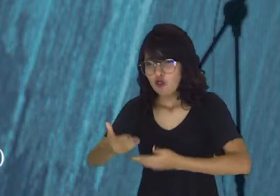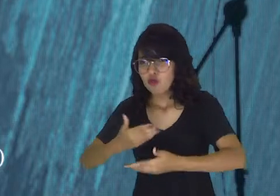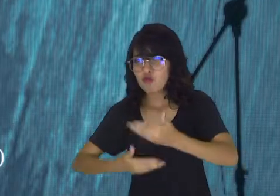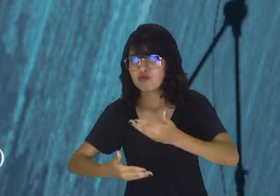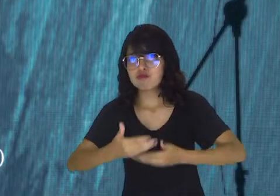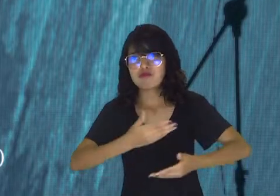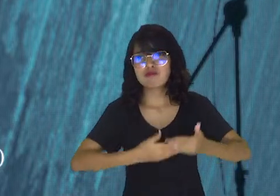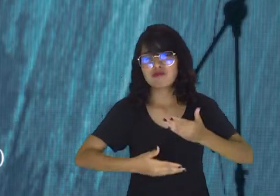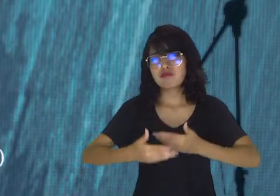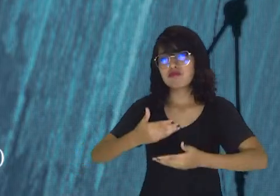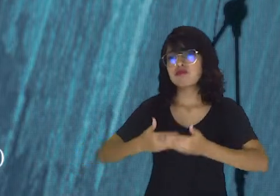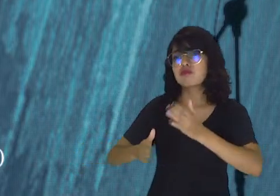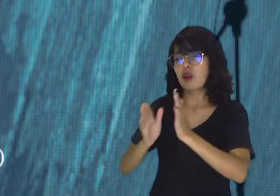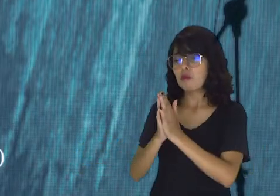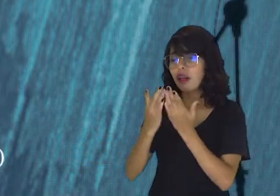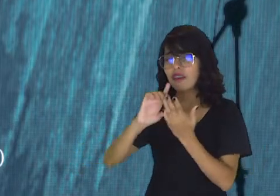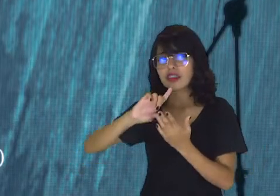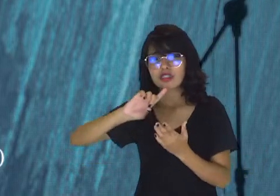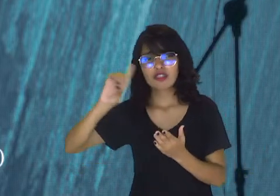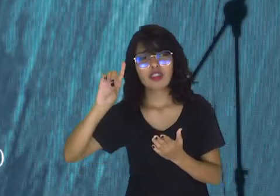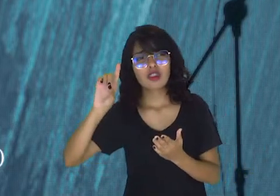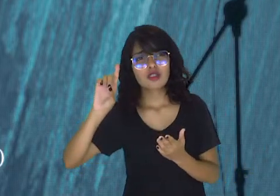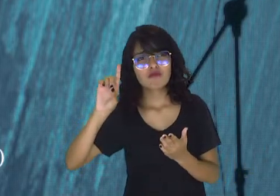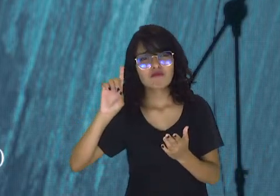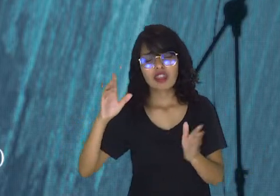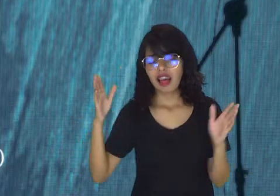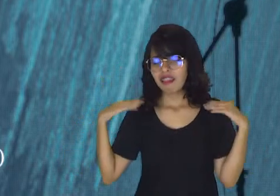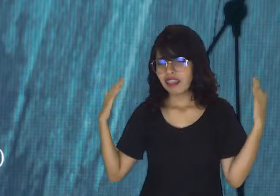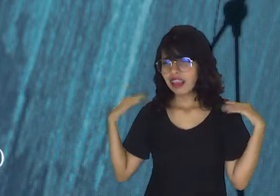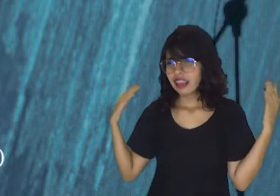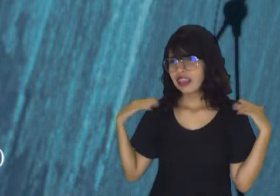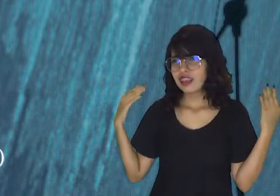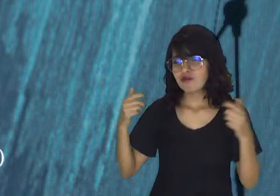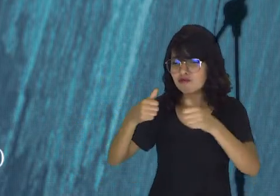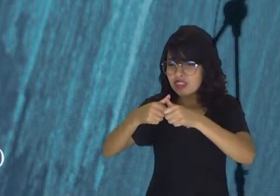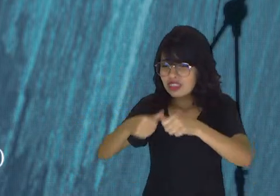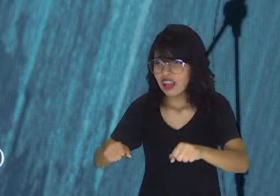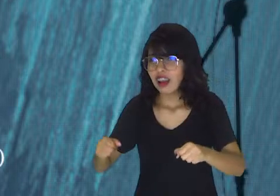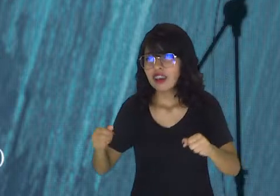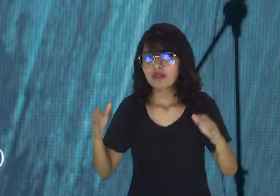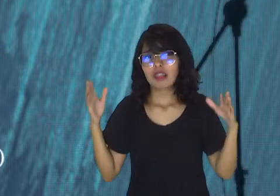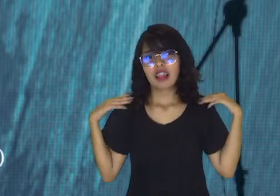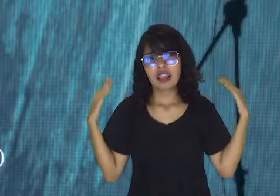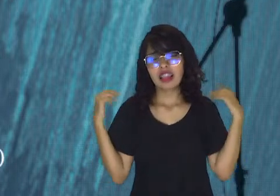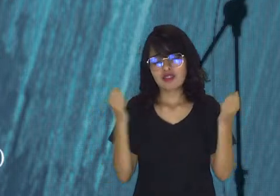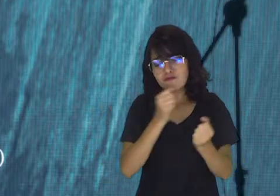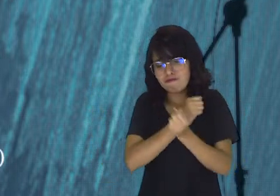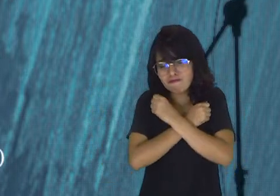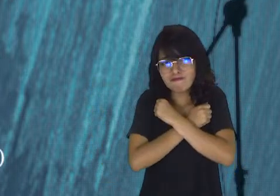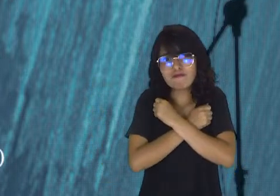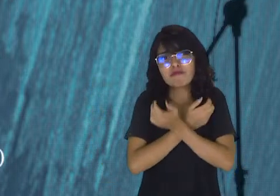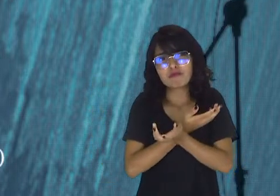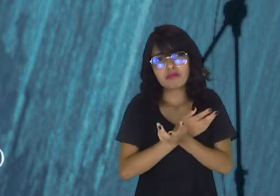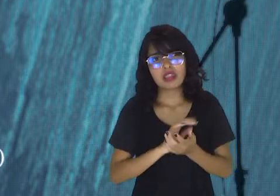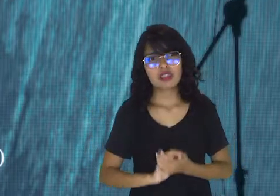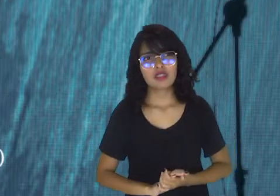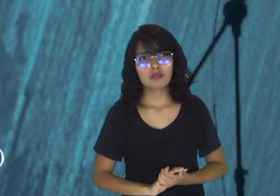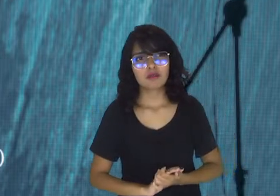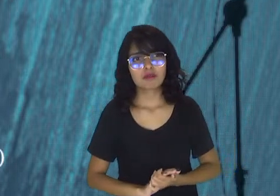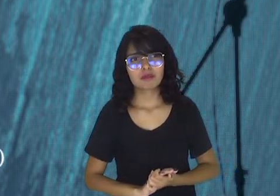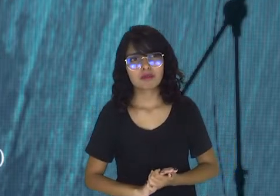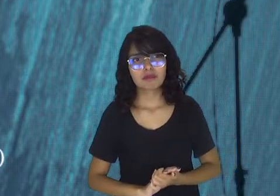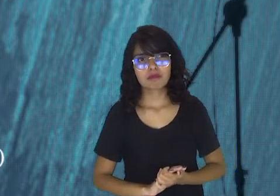da alegria de estar, da alegria de abraçar, irmãos, e falar assim, ó, estamos